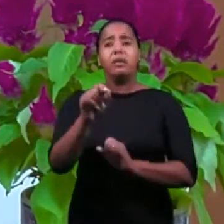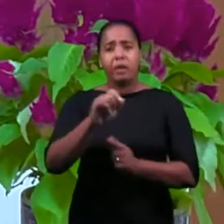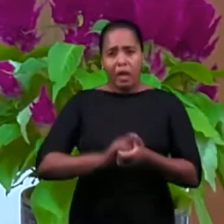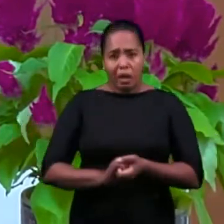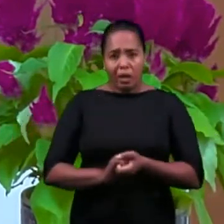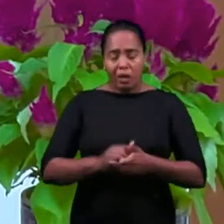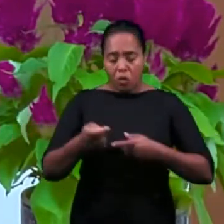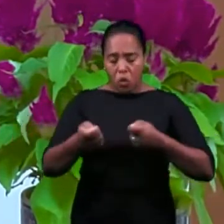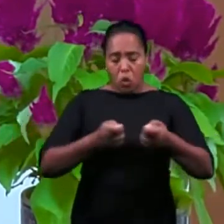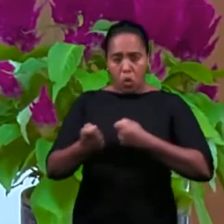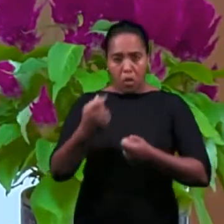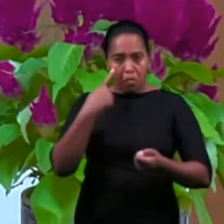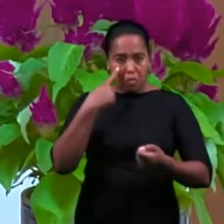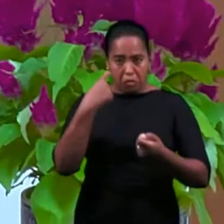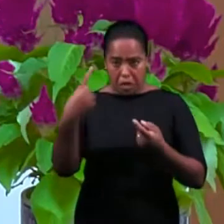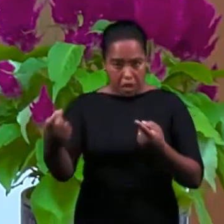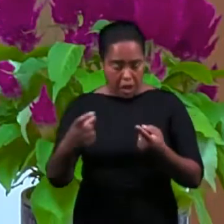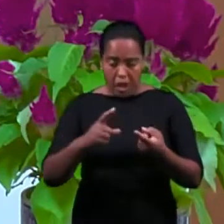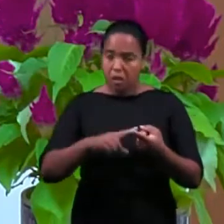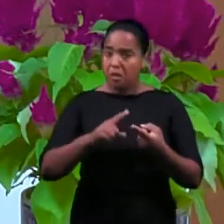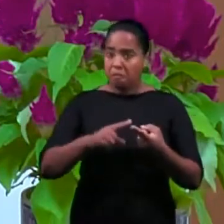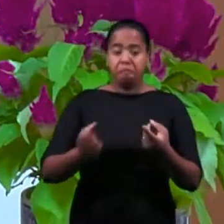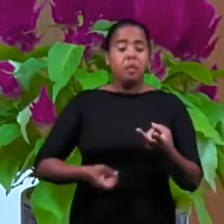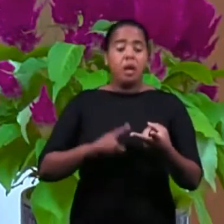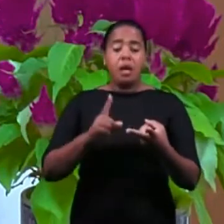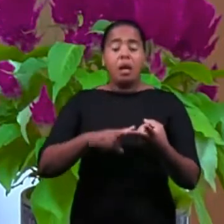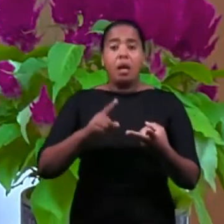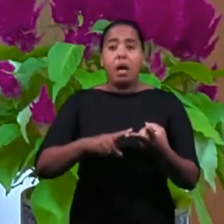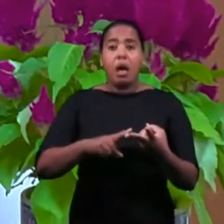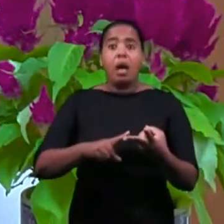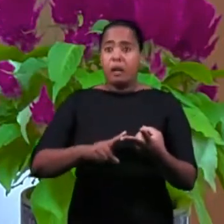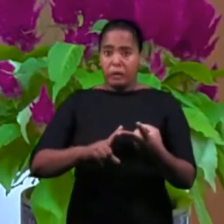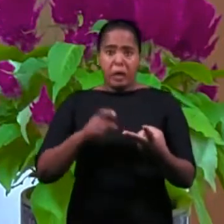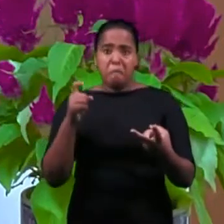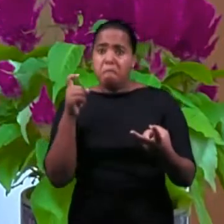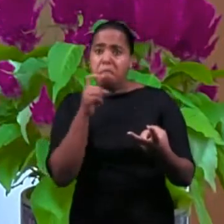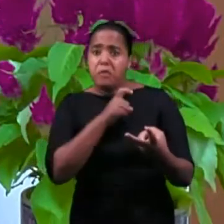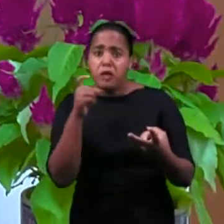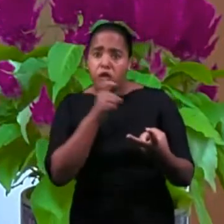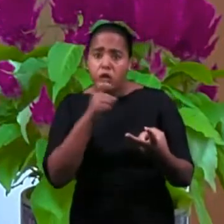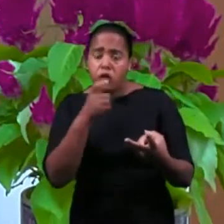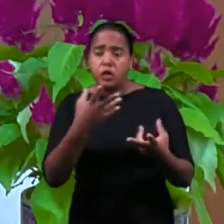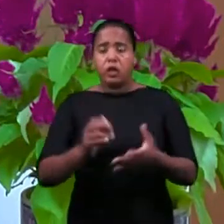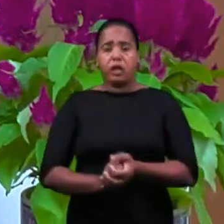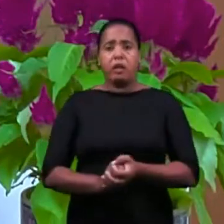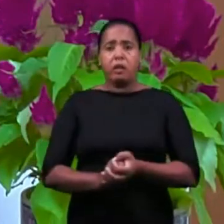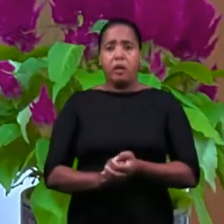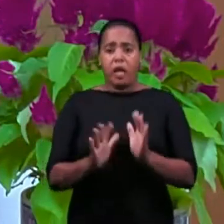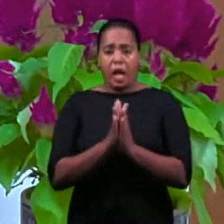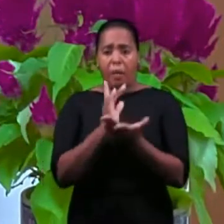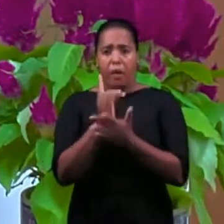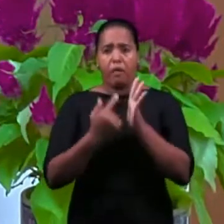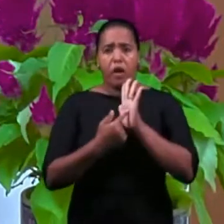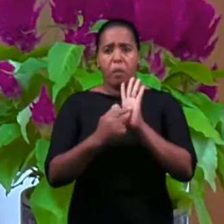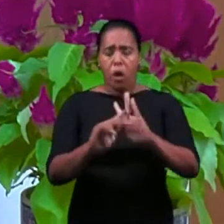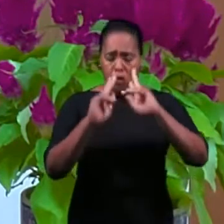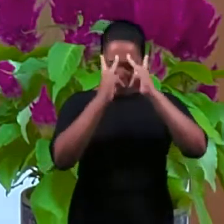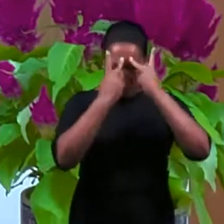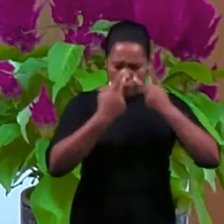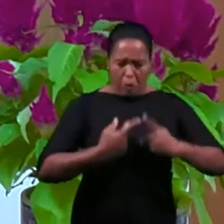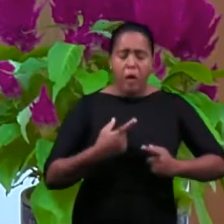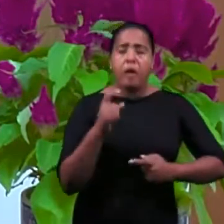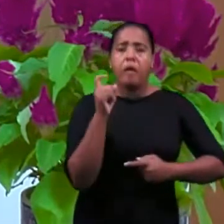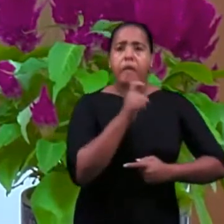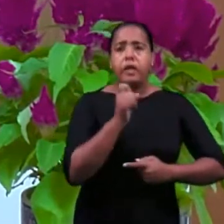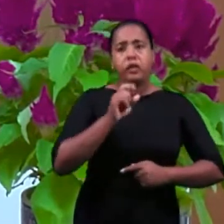do homem, é o domínio da mentira, porque a palavra do Senhor é assim, todo homem é mentira, todo homem é mentira.